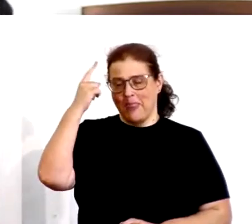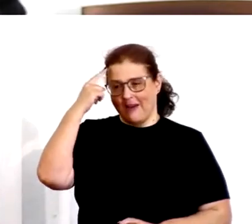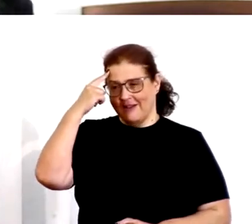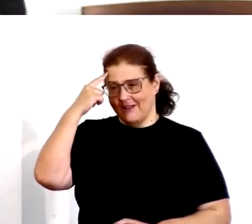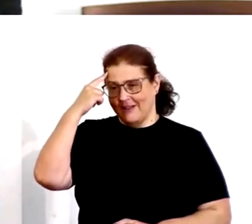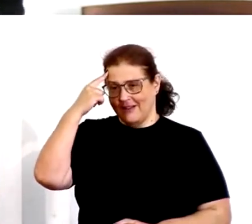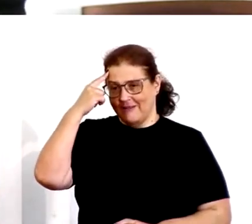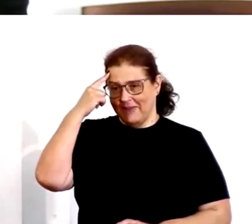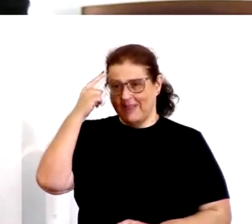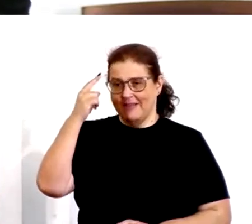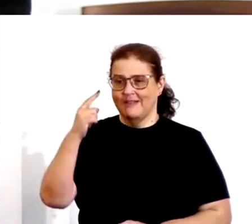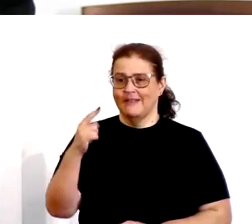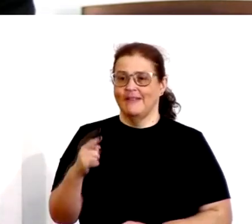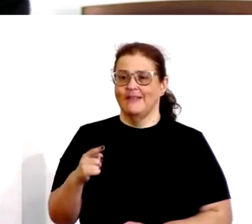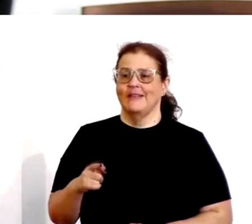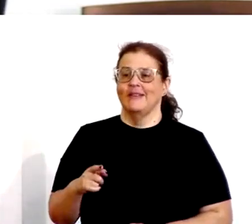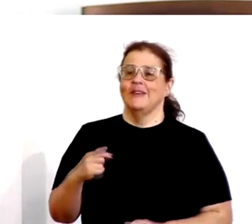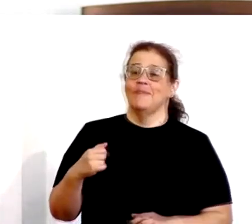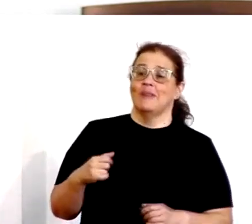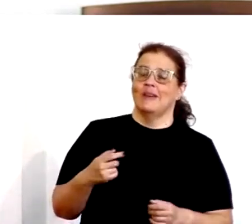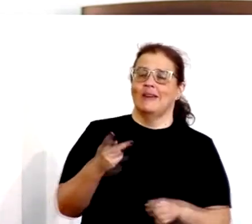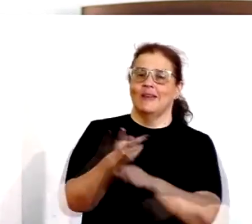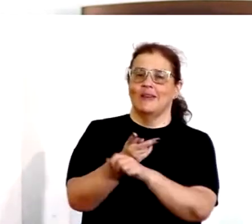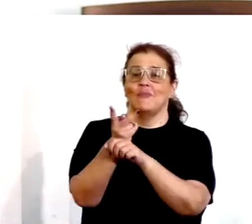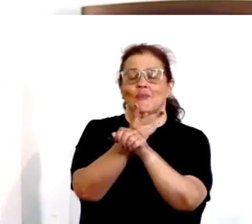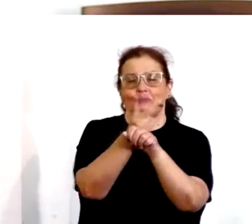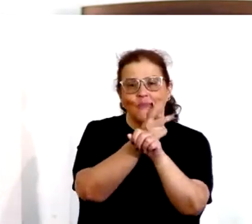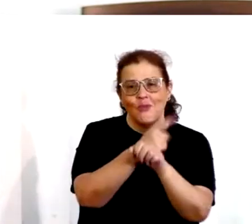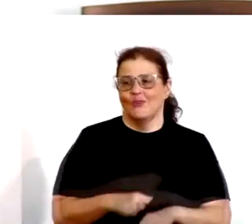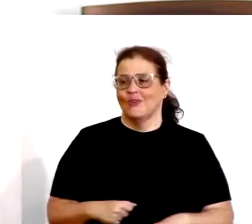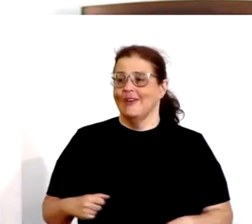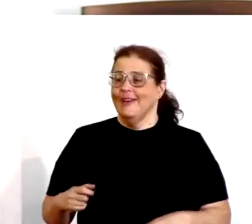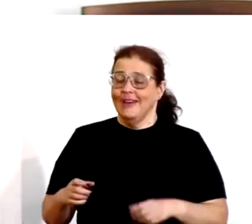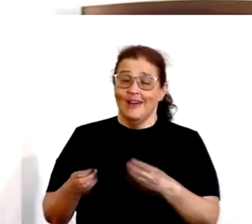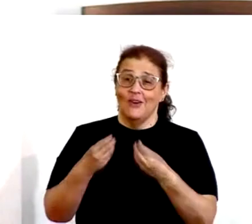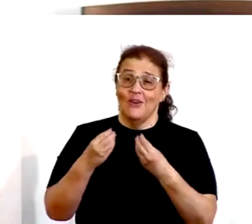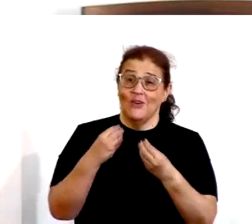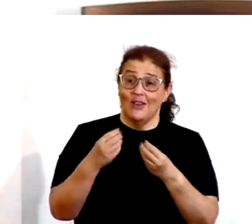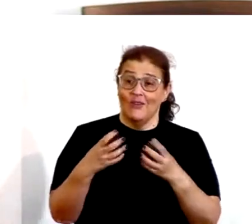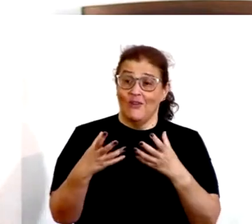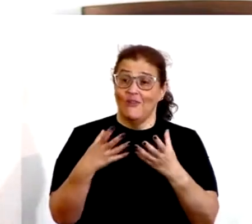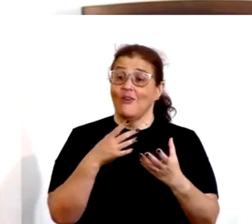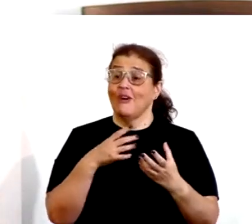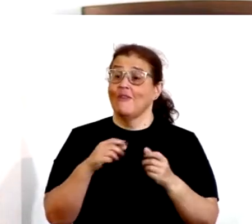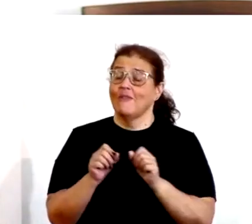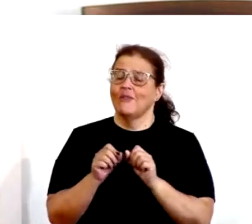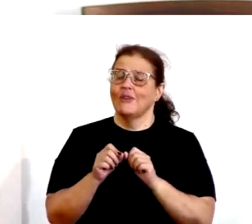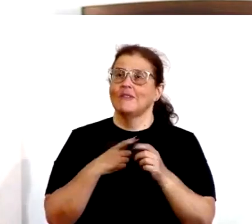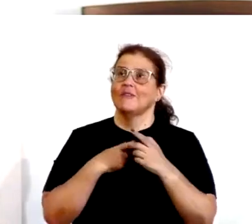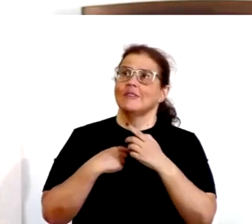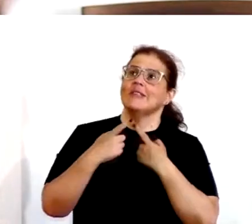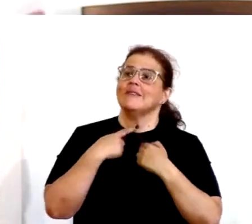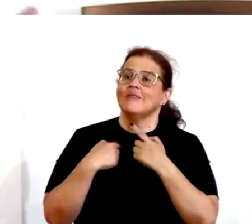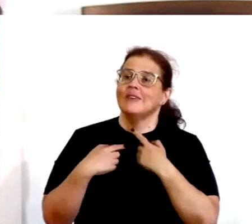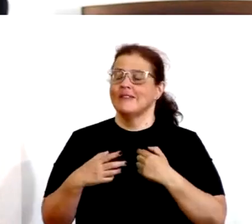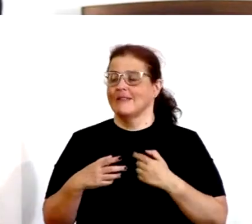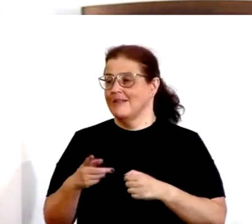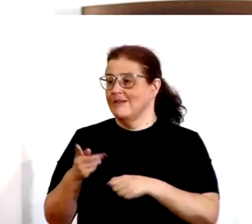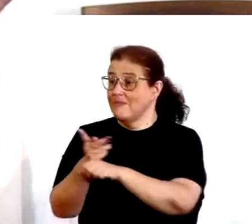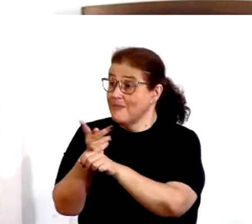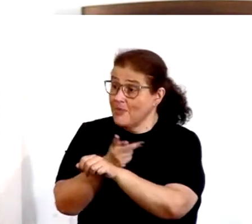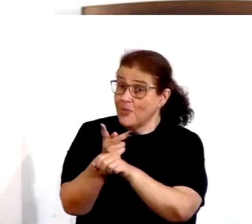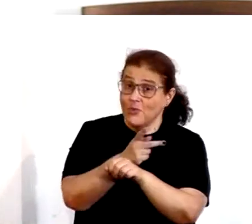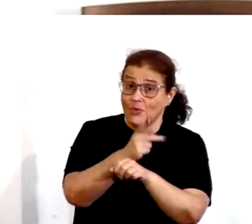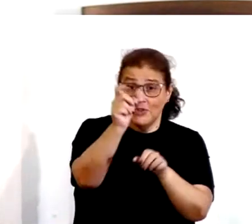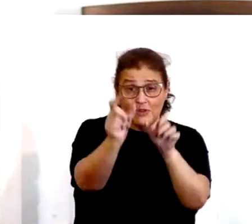esses referenciais para que você possa desenvolver aquilo que você deseja. Assim nós fazemos com pessoas. Se você olhar suas redes sociais, você